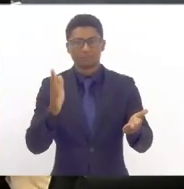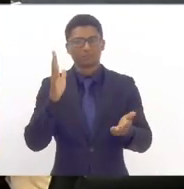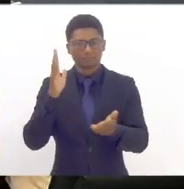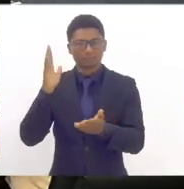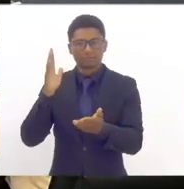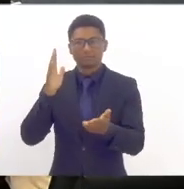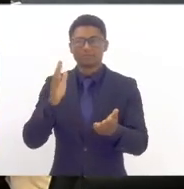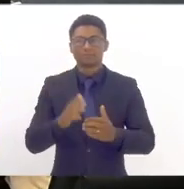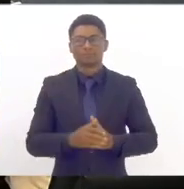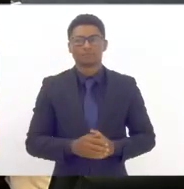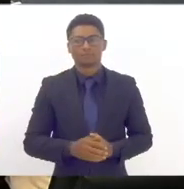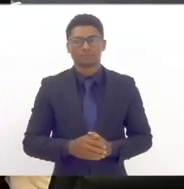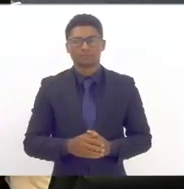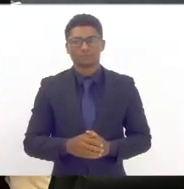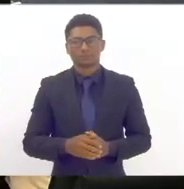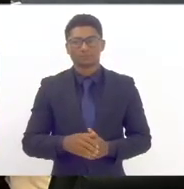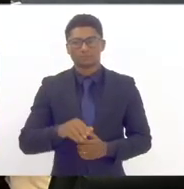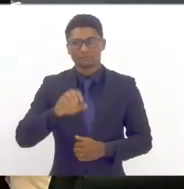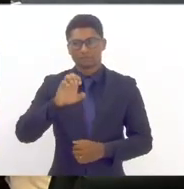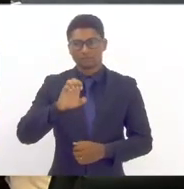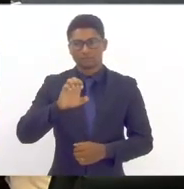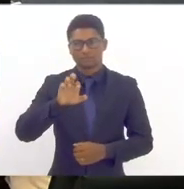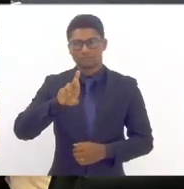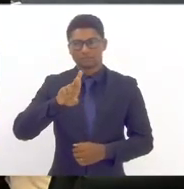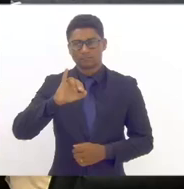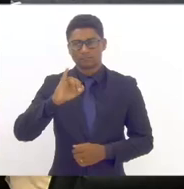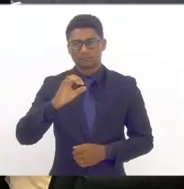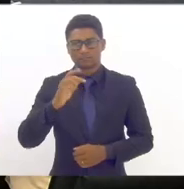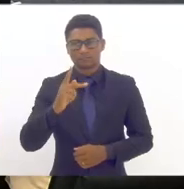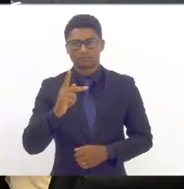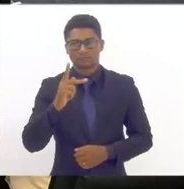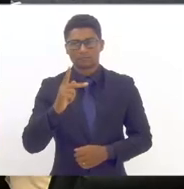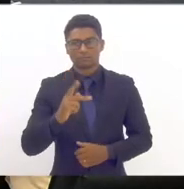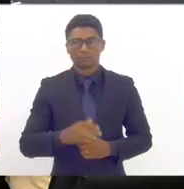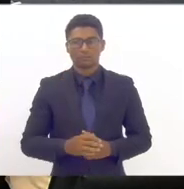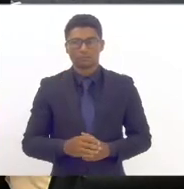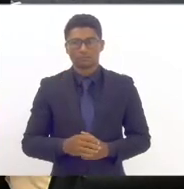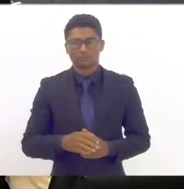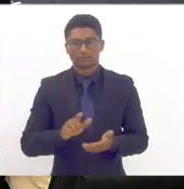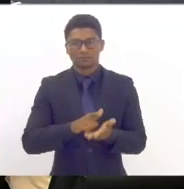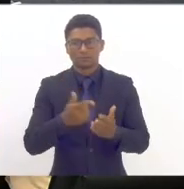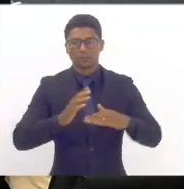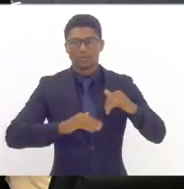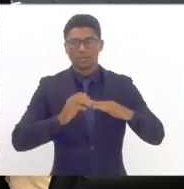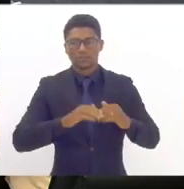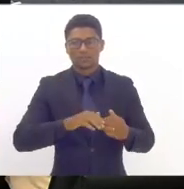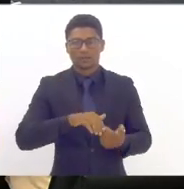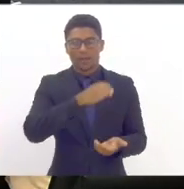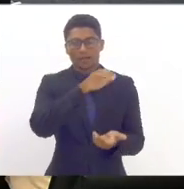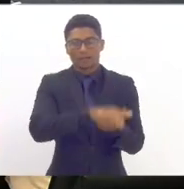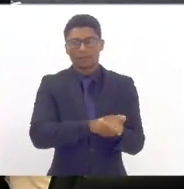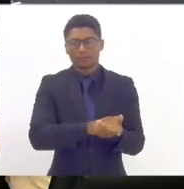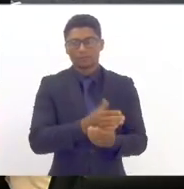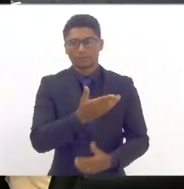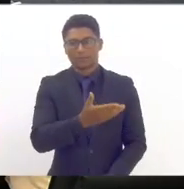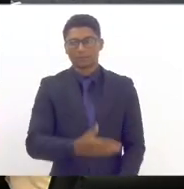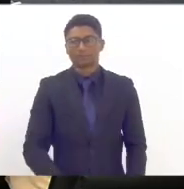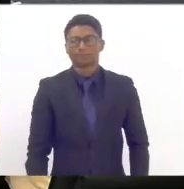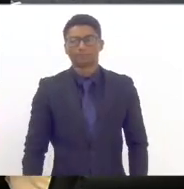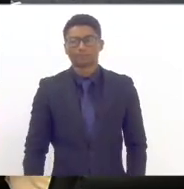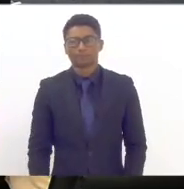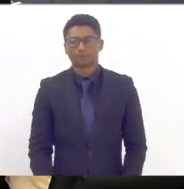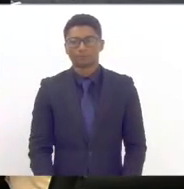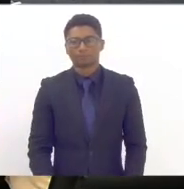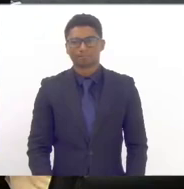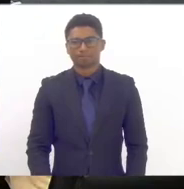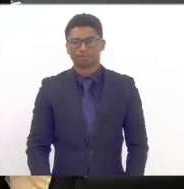Com a palavra, Eric e Anélio, nosso jornalista e marido do homenageado. Obrigado,